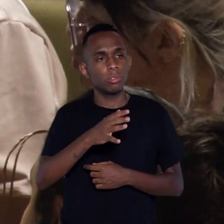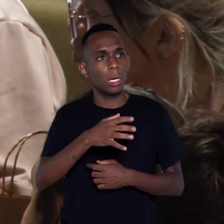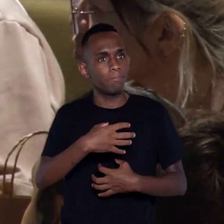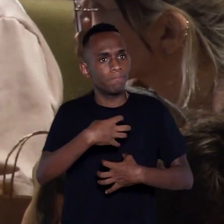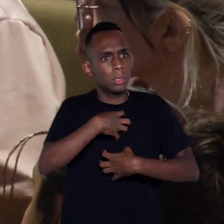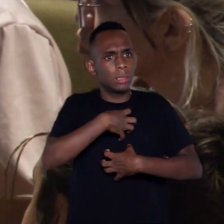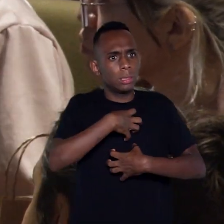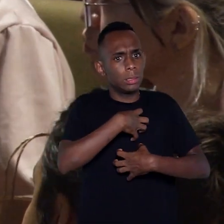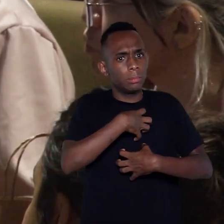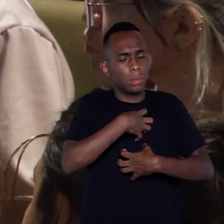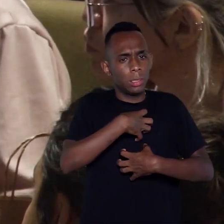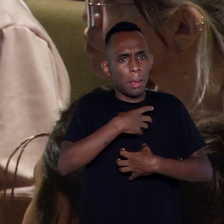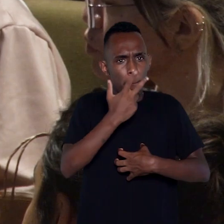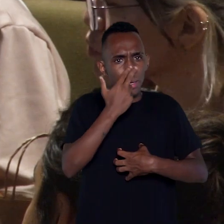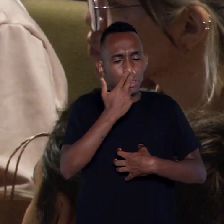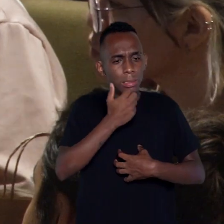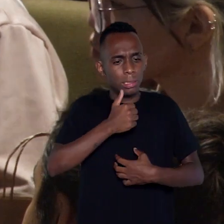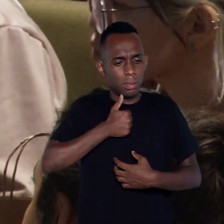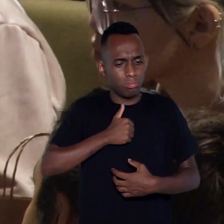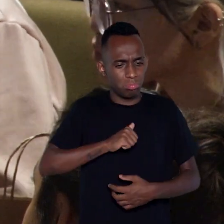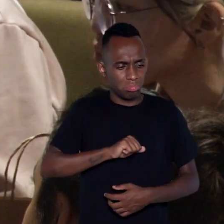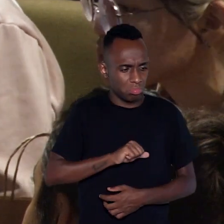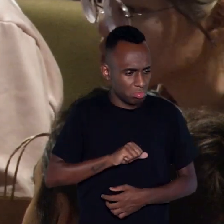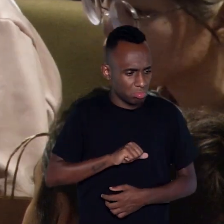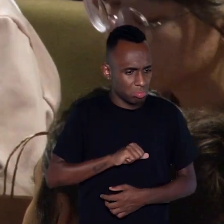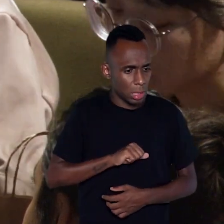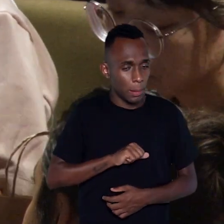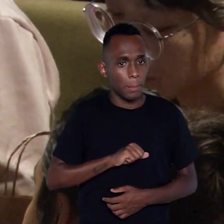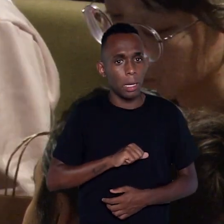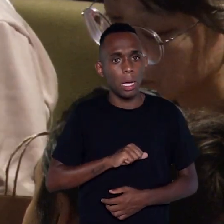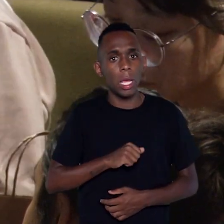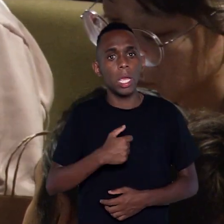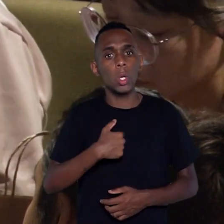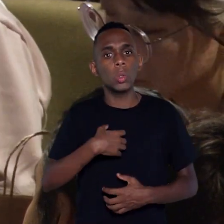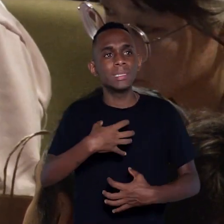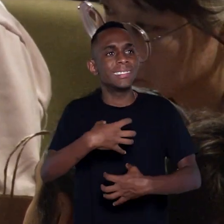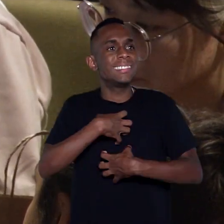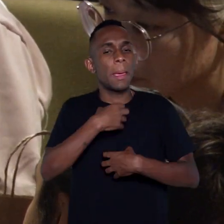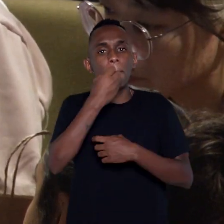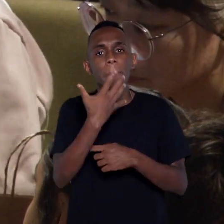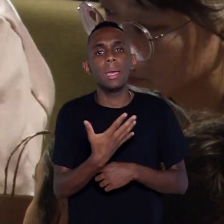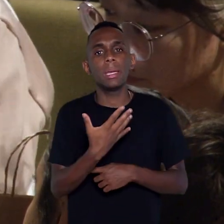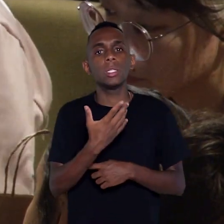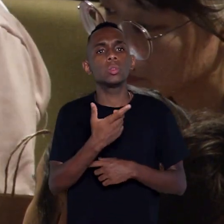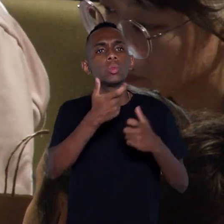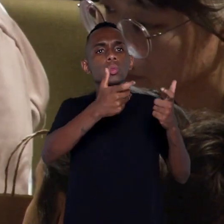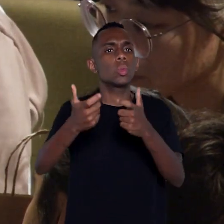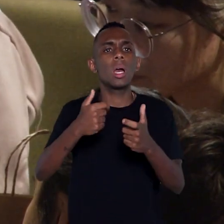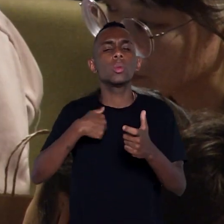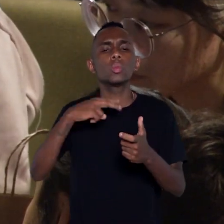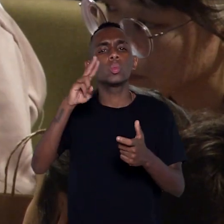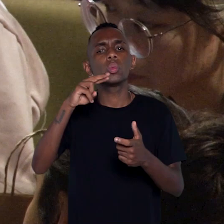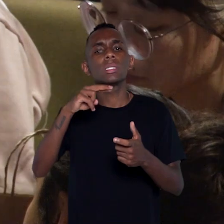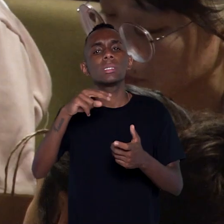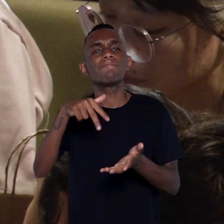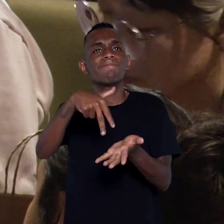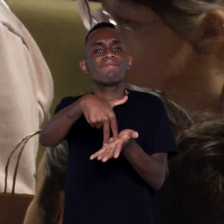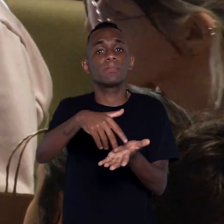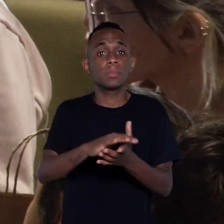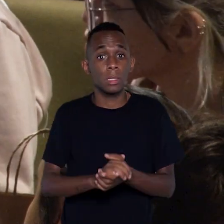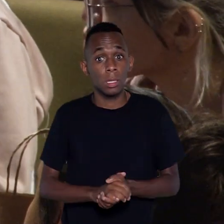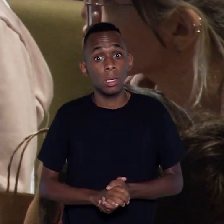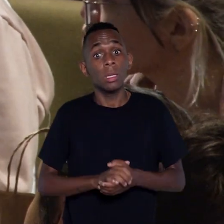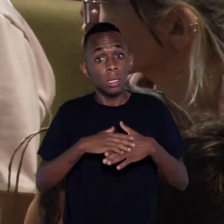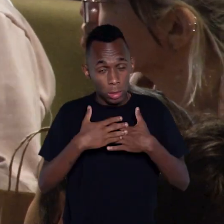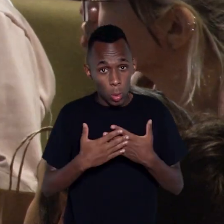partia de um lugar que eu não estava com tanta autoestima para me reconhecer em locais que eu nunca me vi. E em Torturado